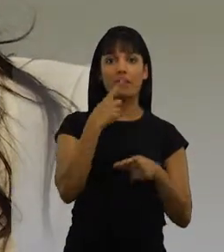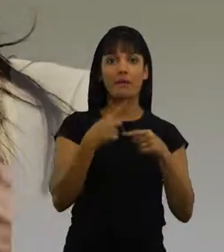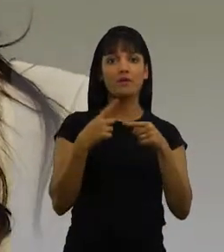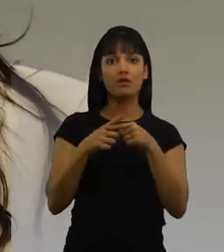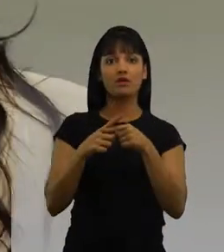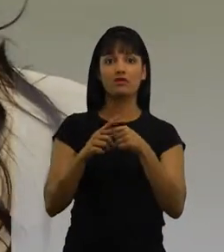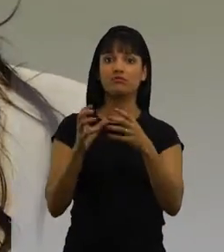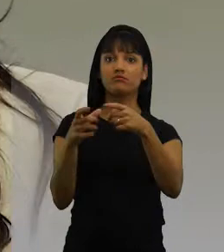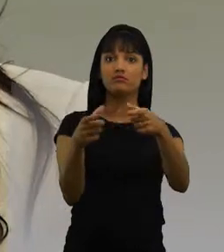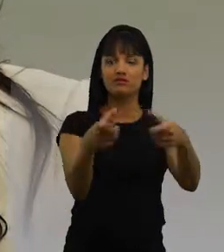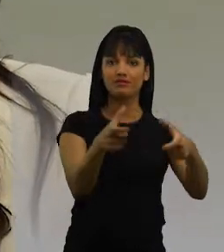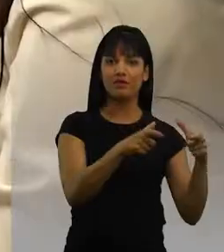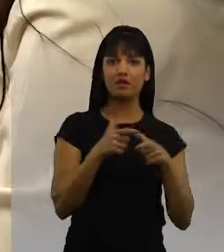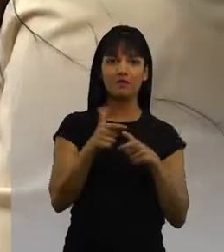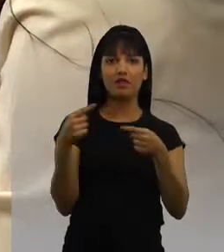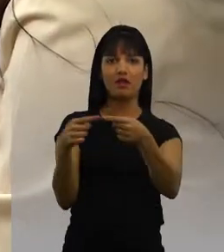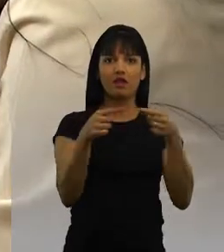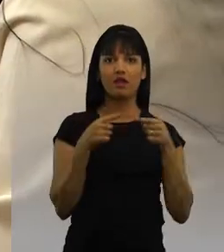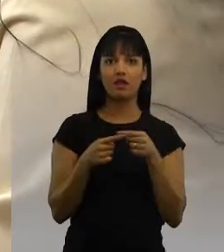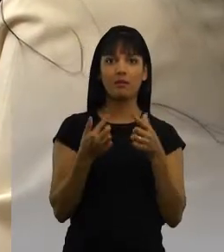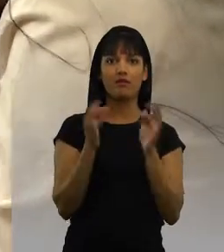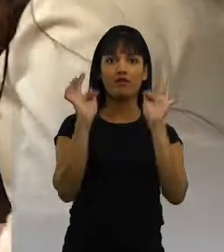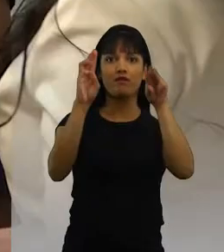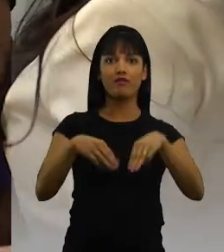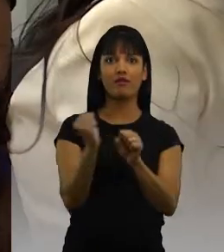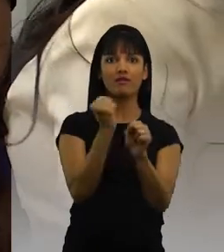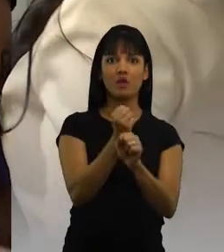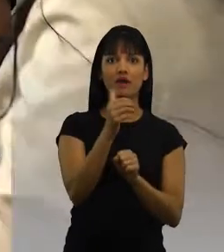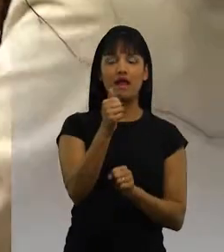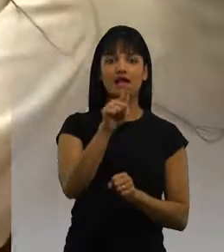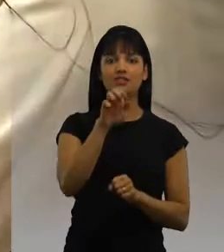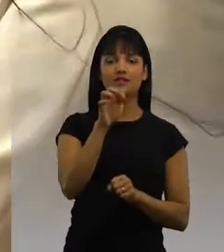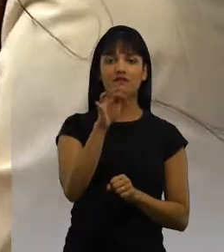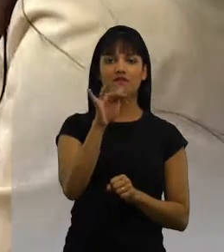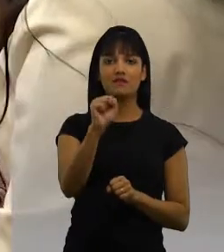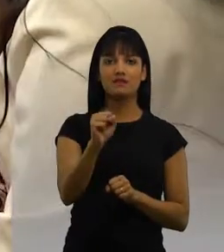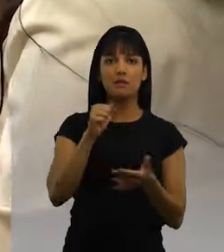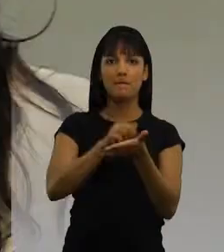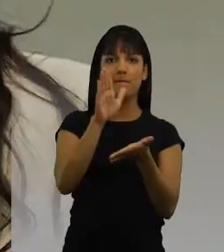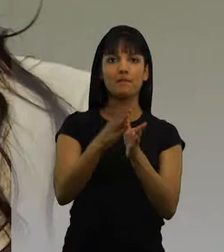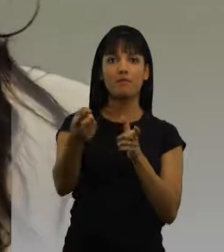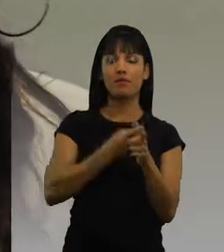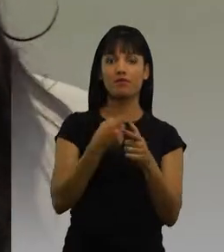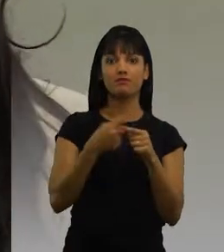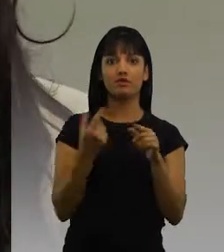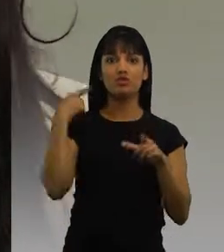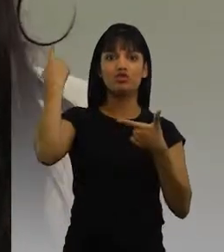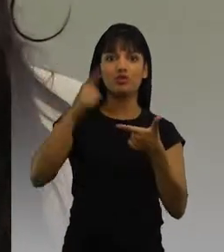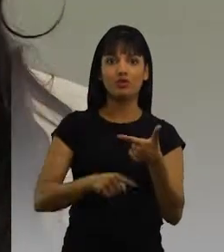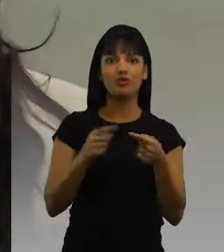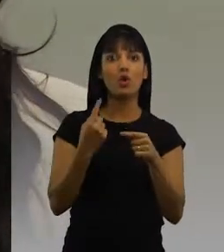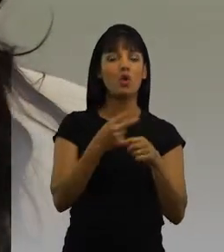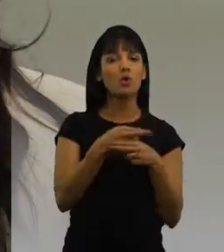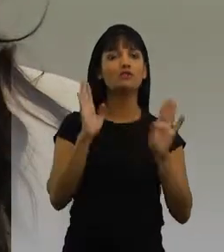organismos se comunicassem, que chegou no final da obra, a GF estava multando a gente pela segunda vez em relação a coisas que